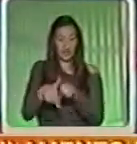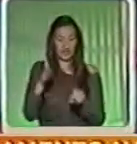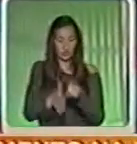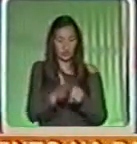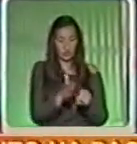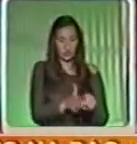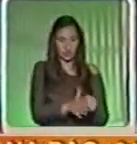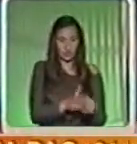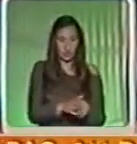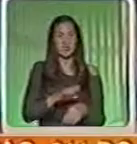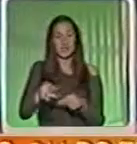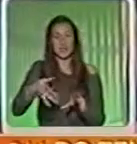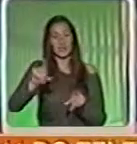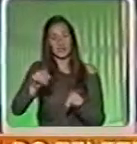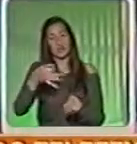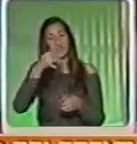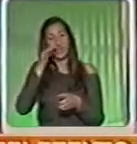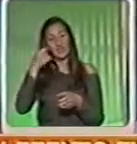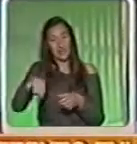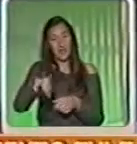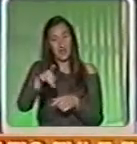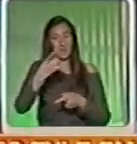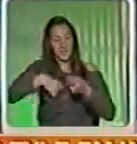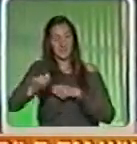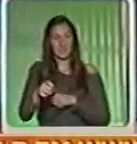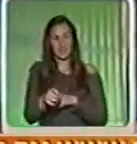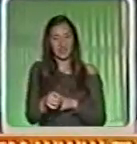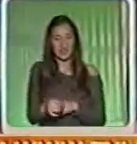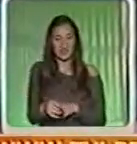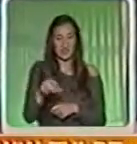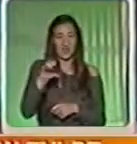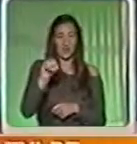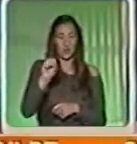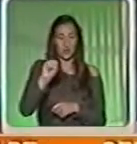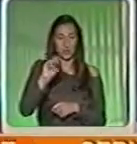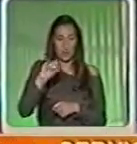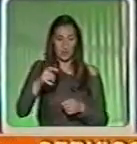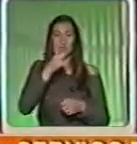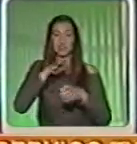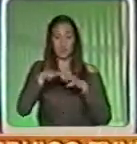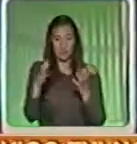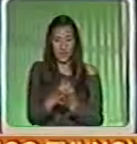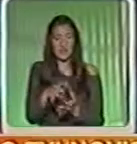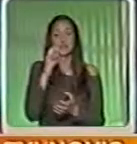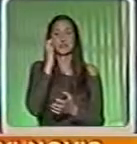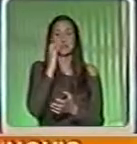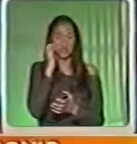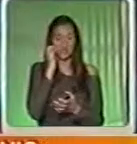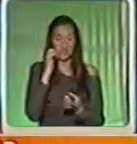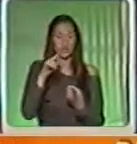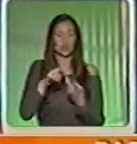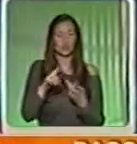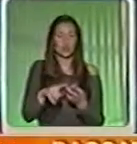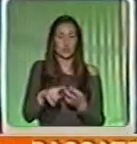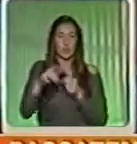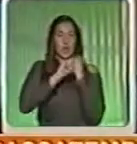temos fresco. E lá da Quinta dos Avós, então também temos estes doces todos. O doce de goiaba, o doce de tomate, o doce de pêssego, o doce de abóbora. Olha,